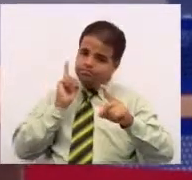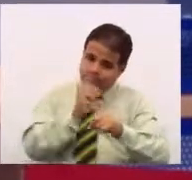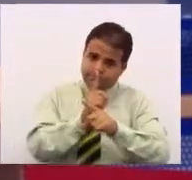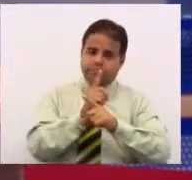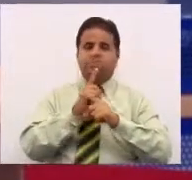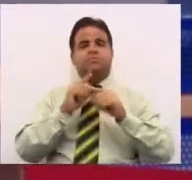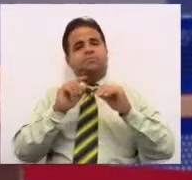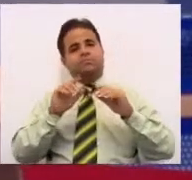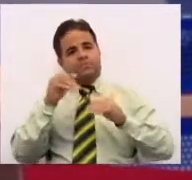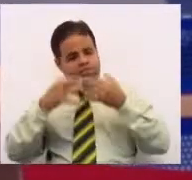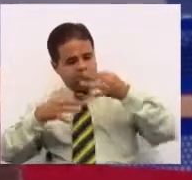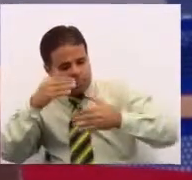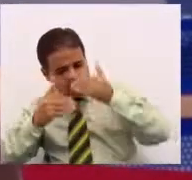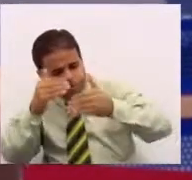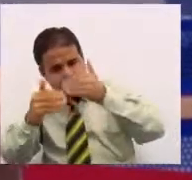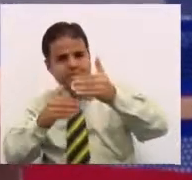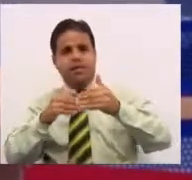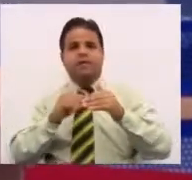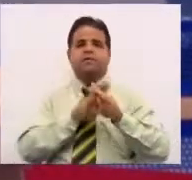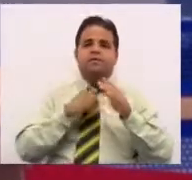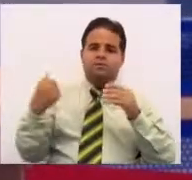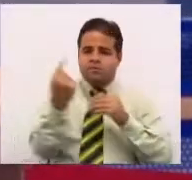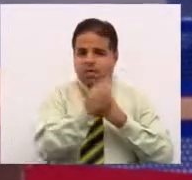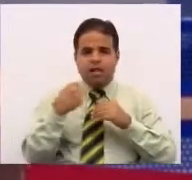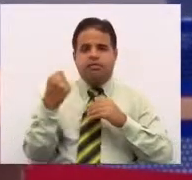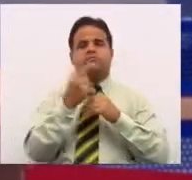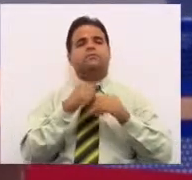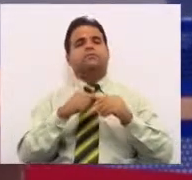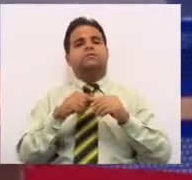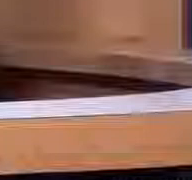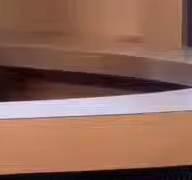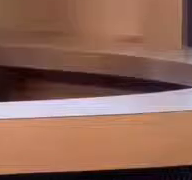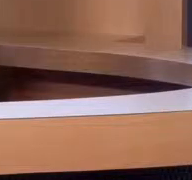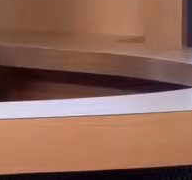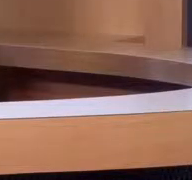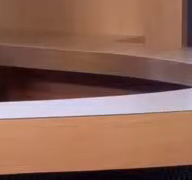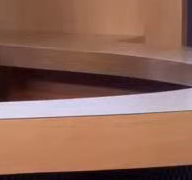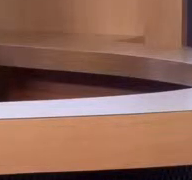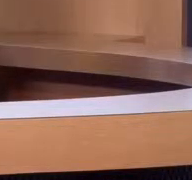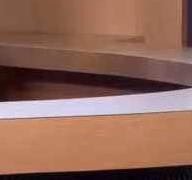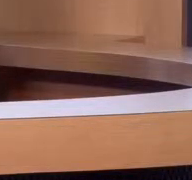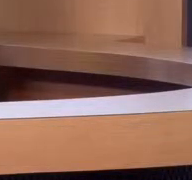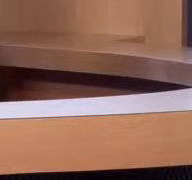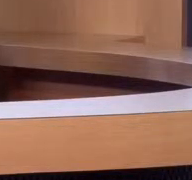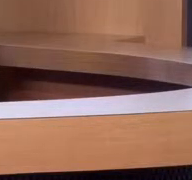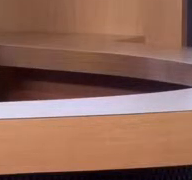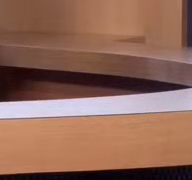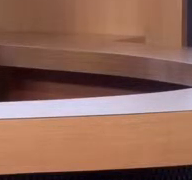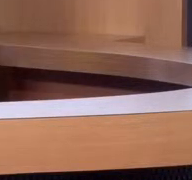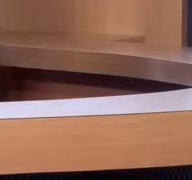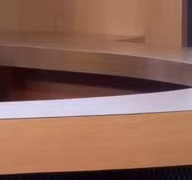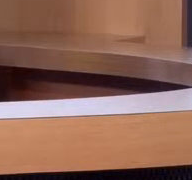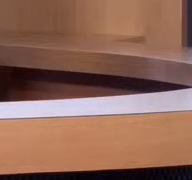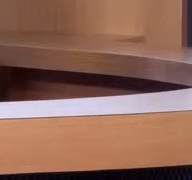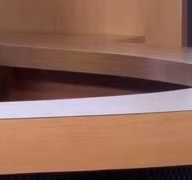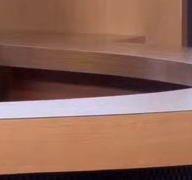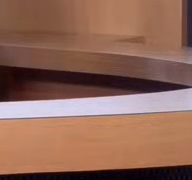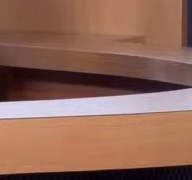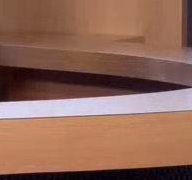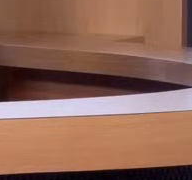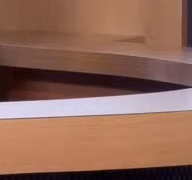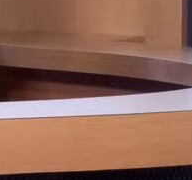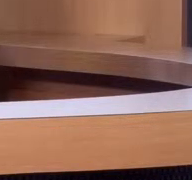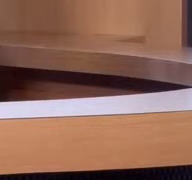nesse pleito, nesse processo. Com relação à nossa cidade. Presidente do Instituto de Arquitetos do Brasil,